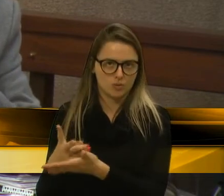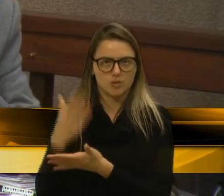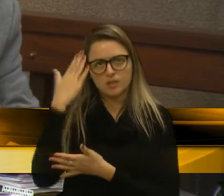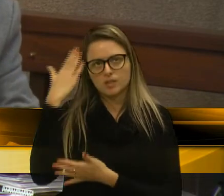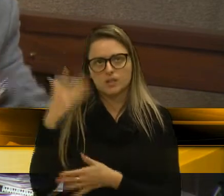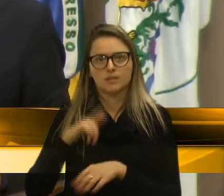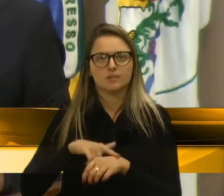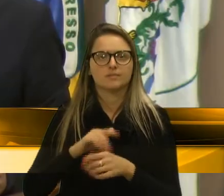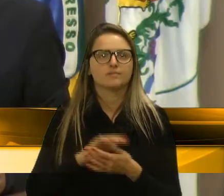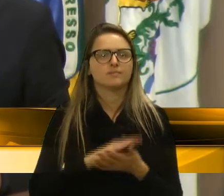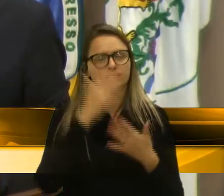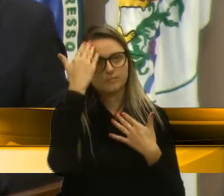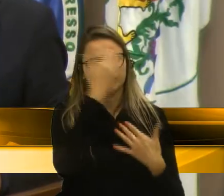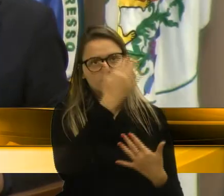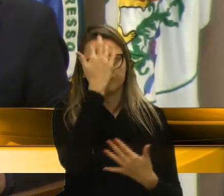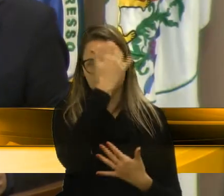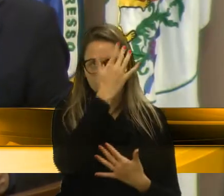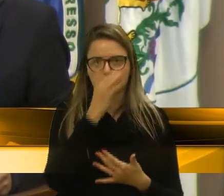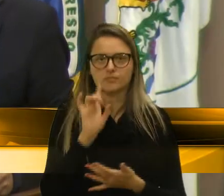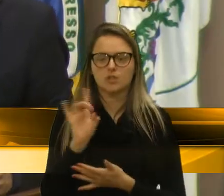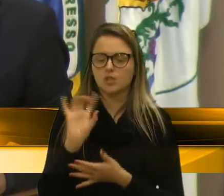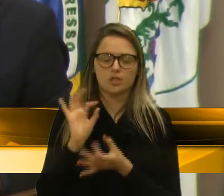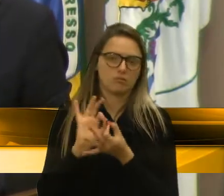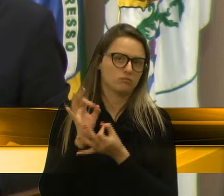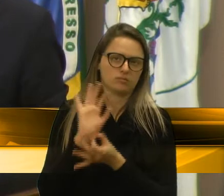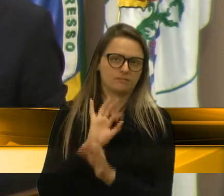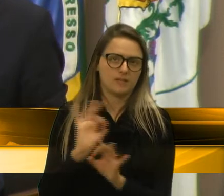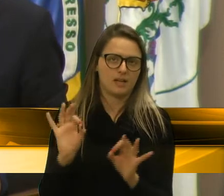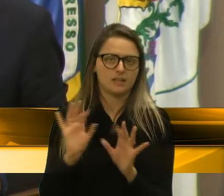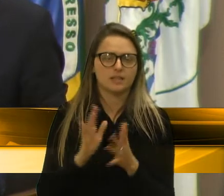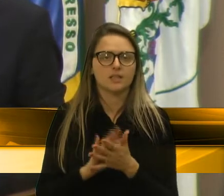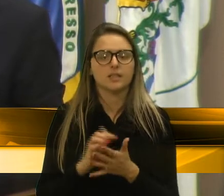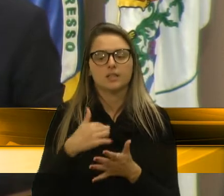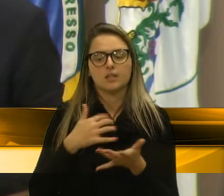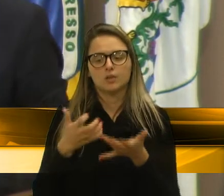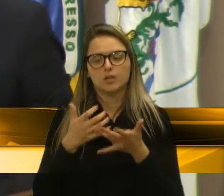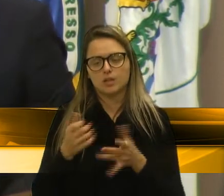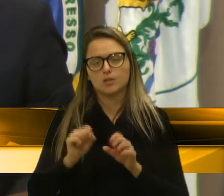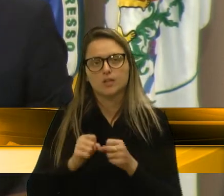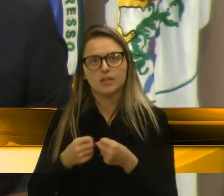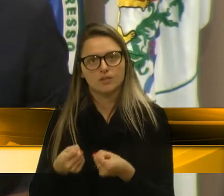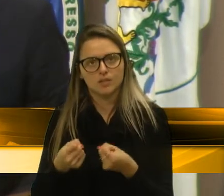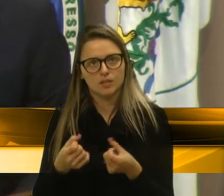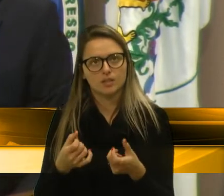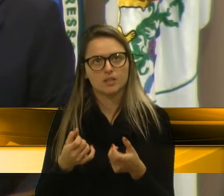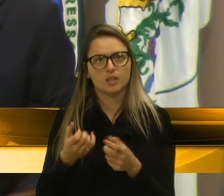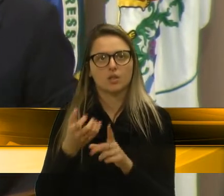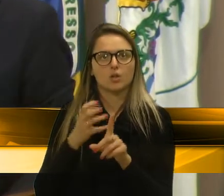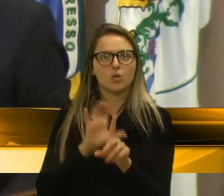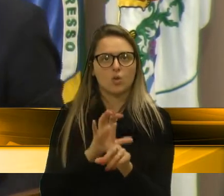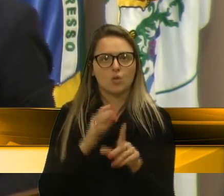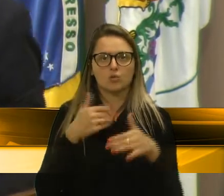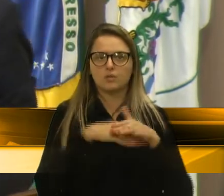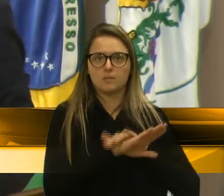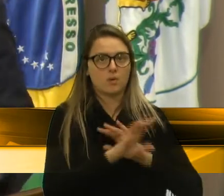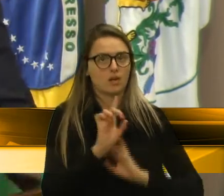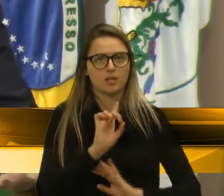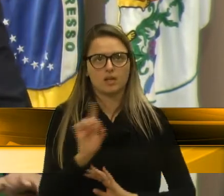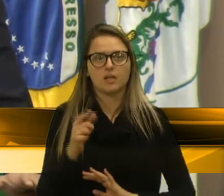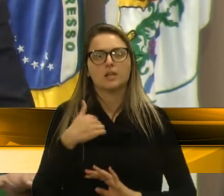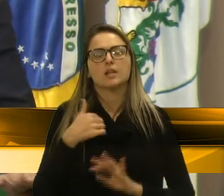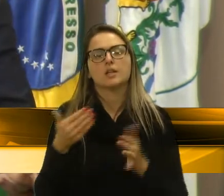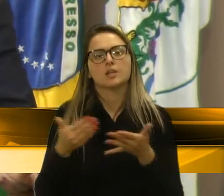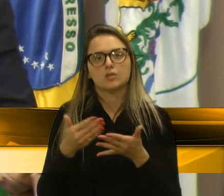parte. Obrigado, vereador. Então, sem mais delongas, aí, eu quero então defender a posição de rejeição ao parecer de arquivamento. Já havia me